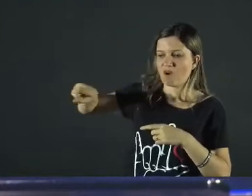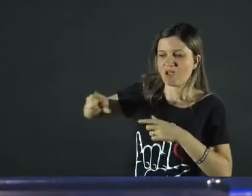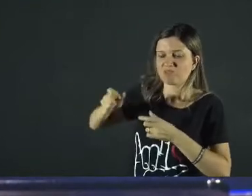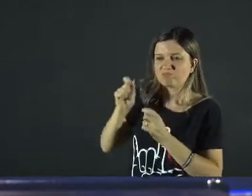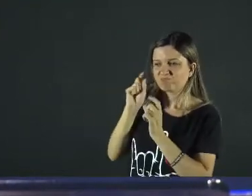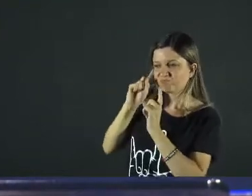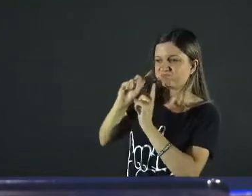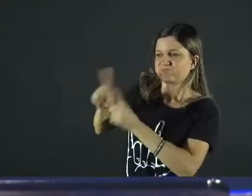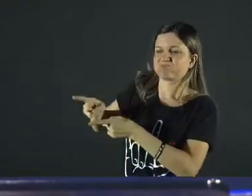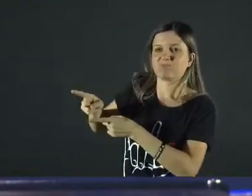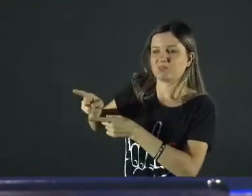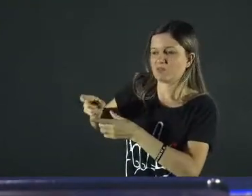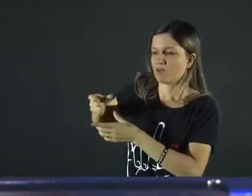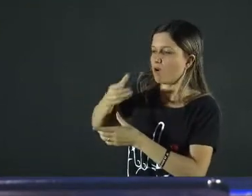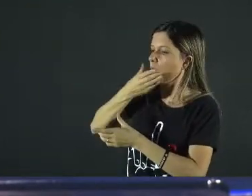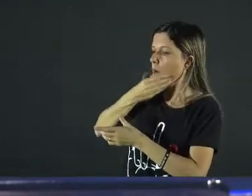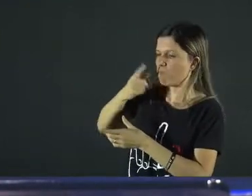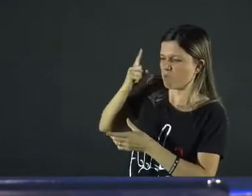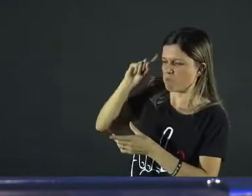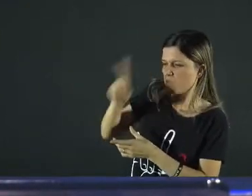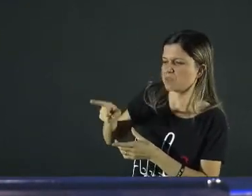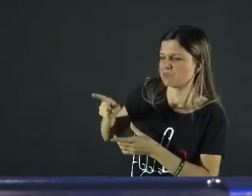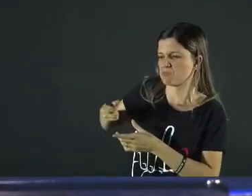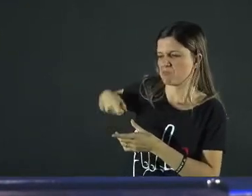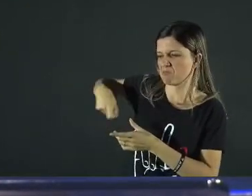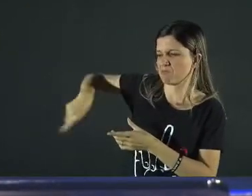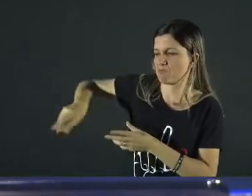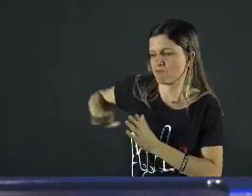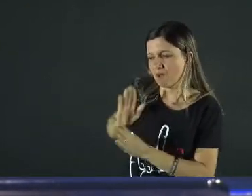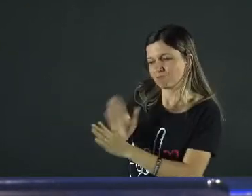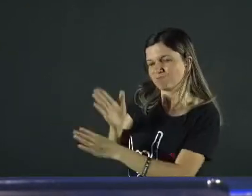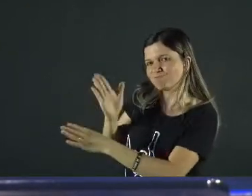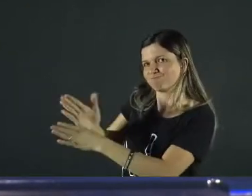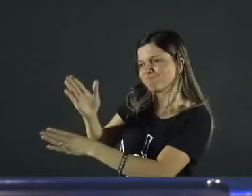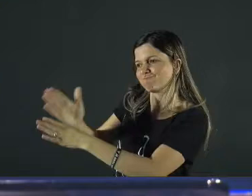anda, e não te detenhas no caminhar,